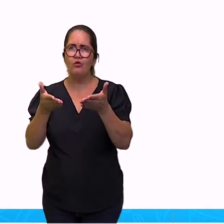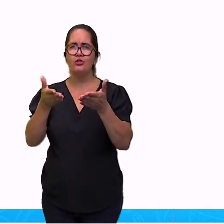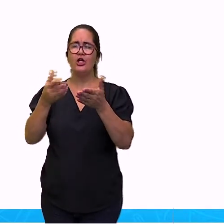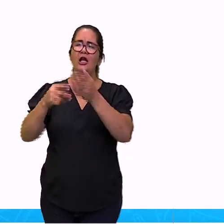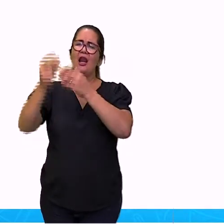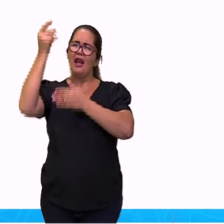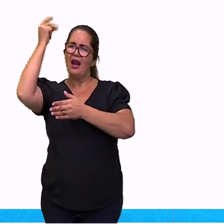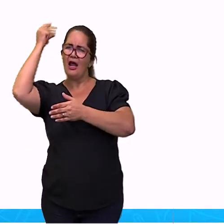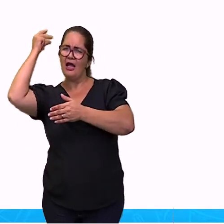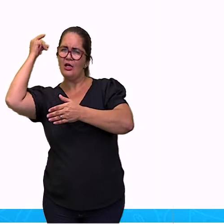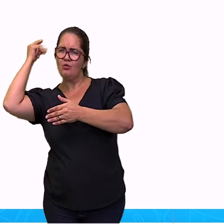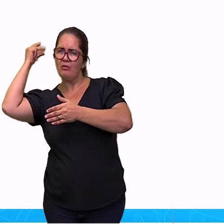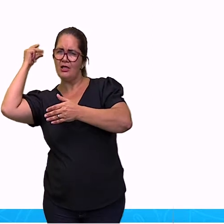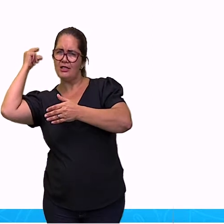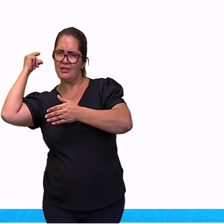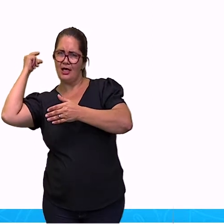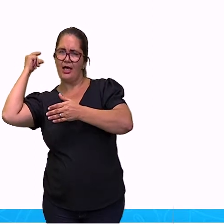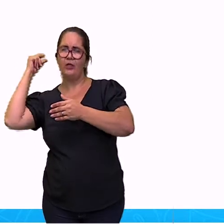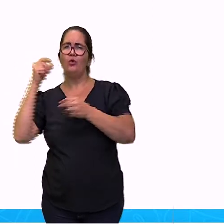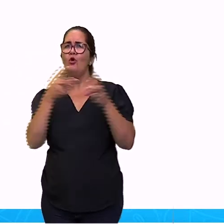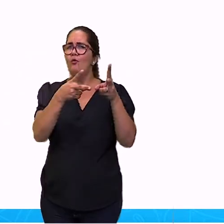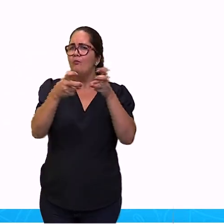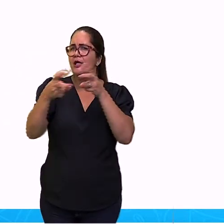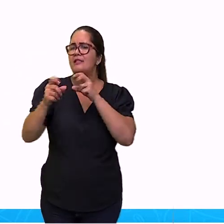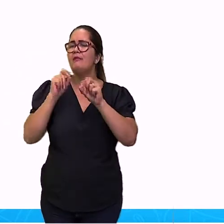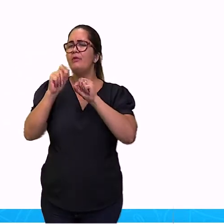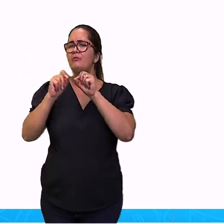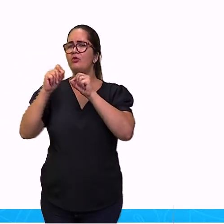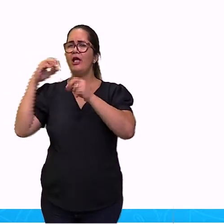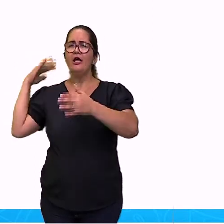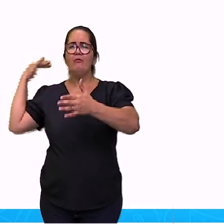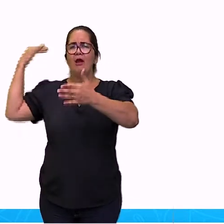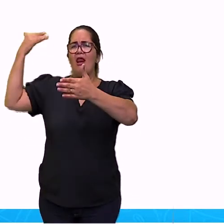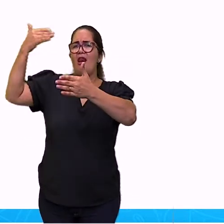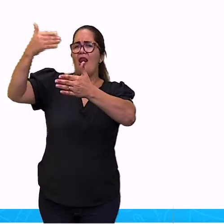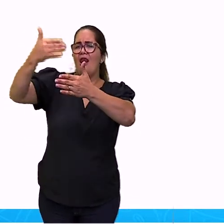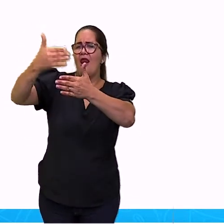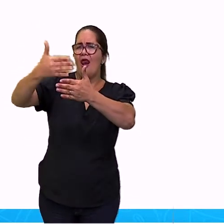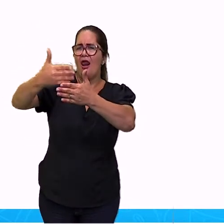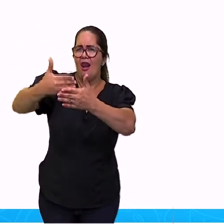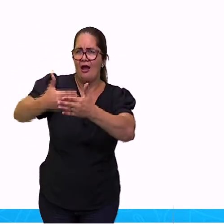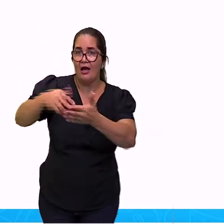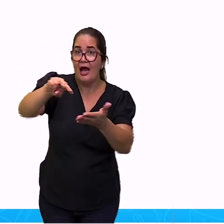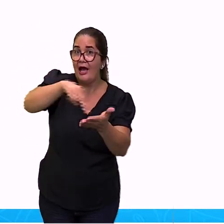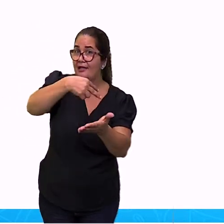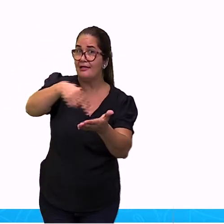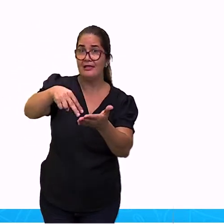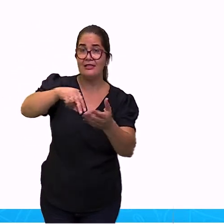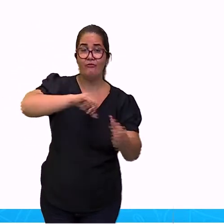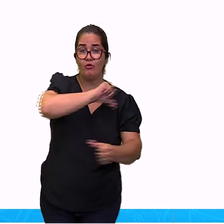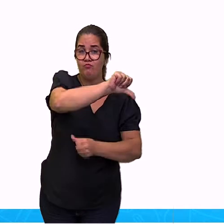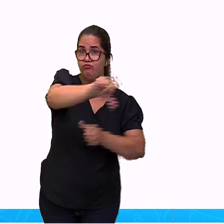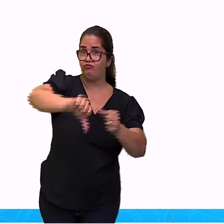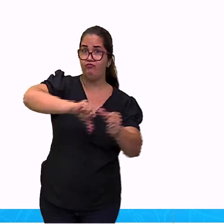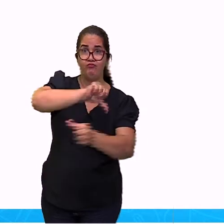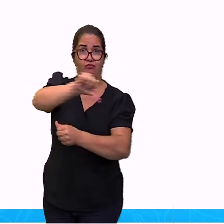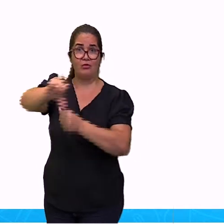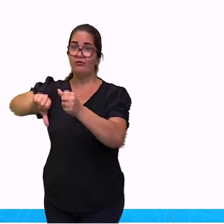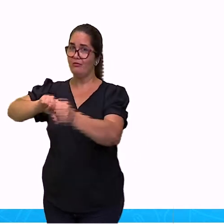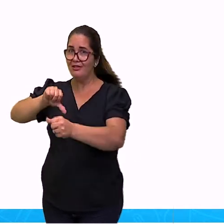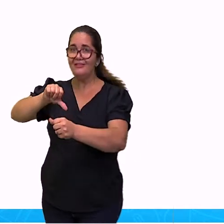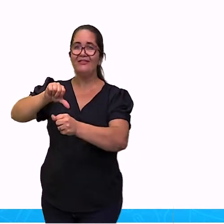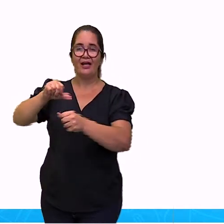sofrendo mudanças. Outras maneiras de expressar-se corporalmente foram criadas e hoje temos a